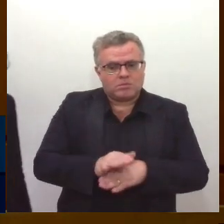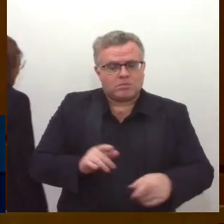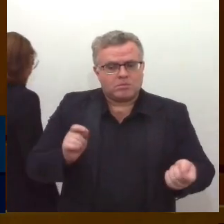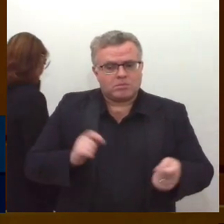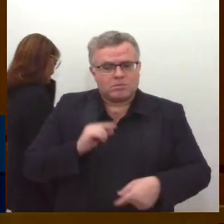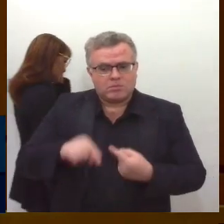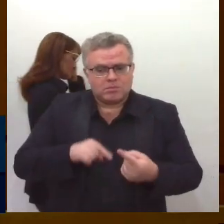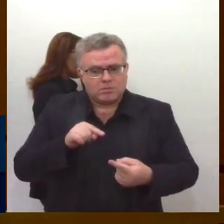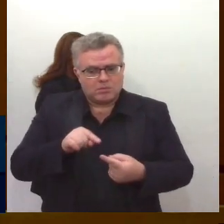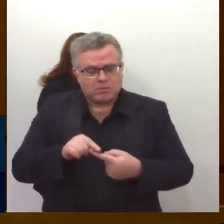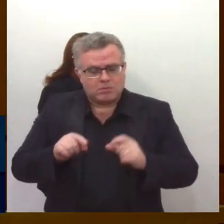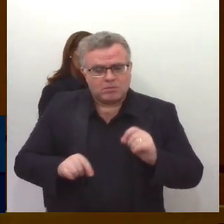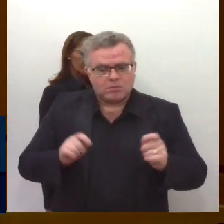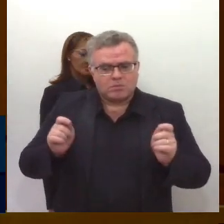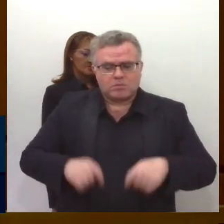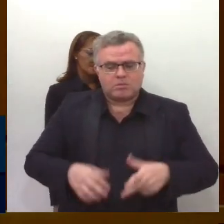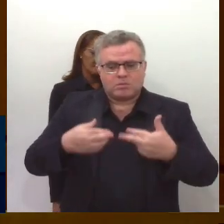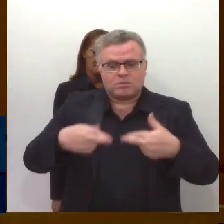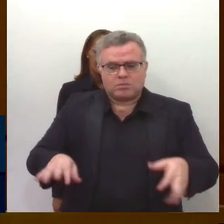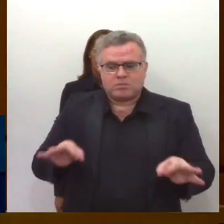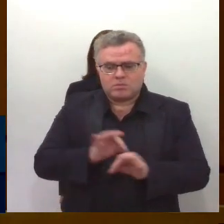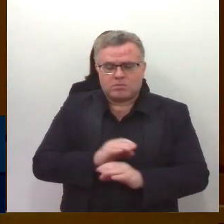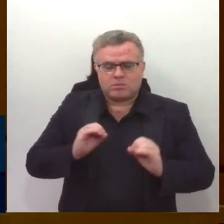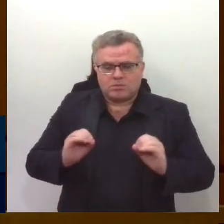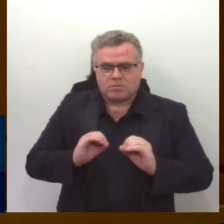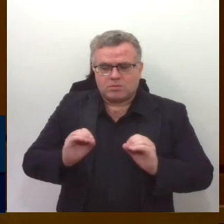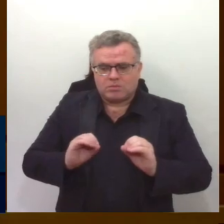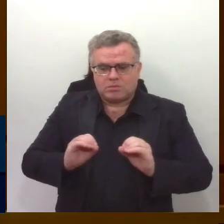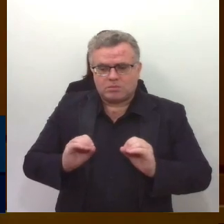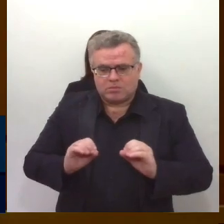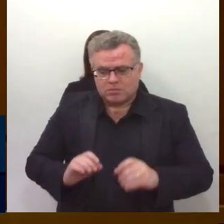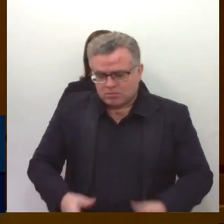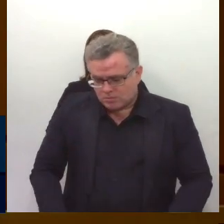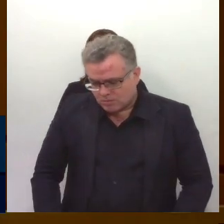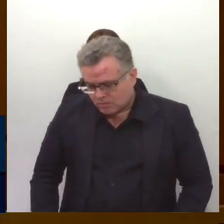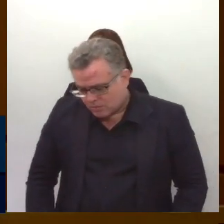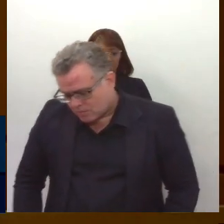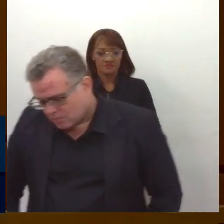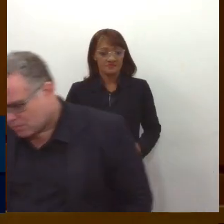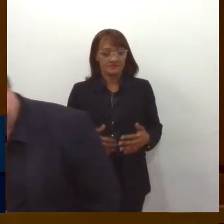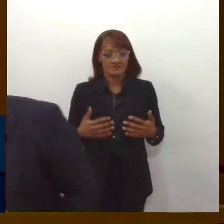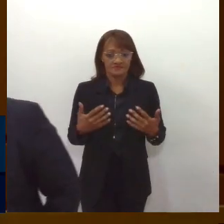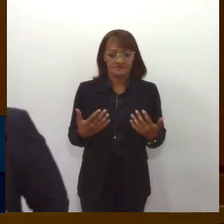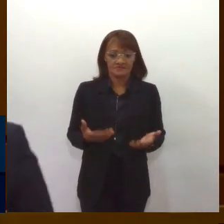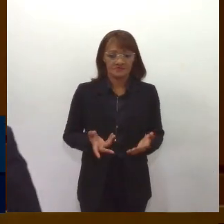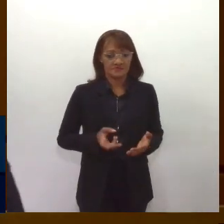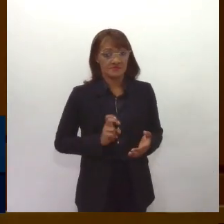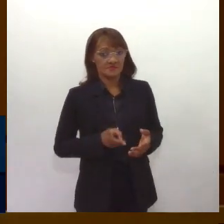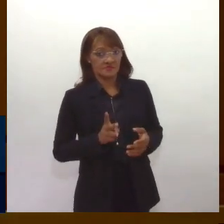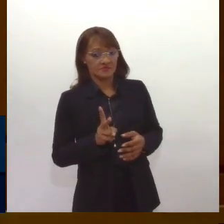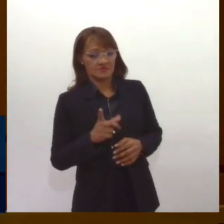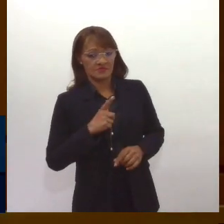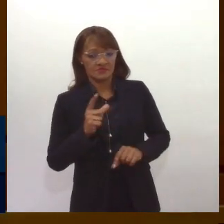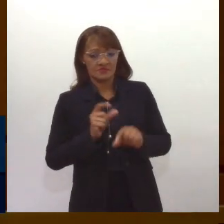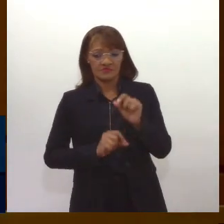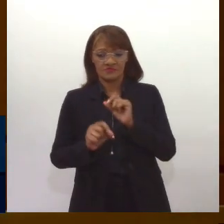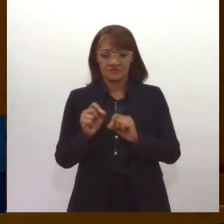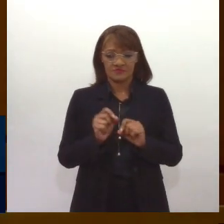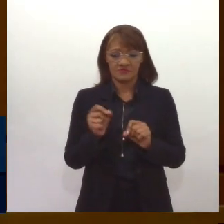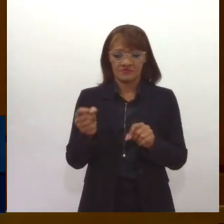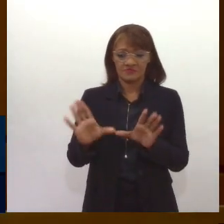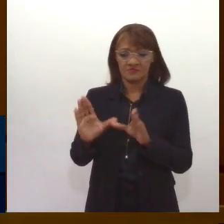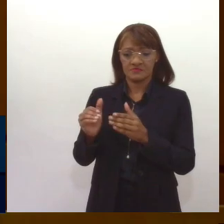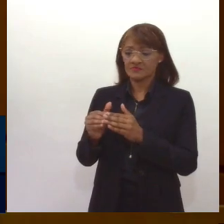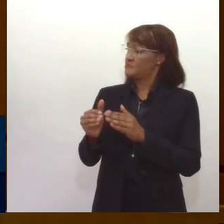resolve efetivamente a vida dessas pessoas. Penso ser fundamental a Comissão de Direitos Humanos e a Comissão